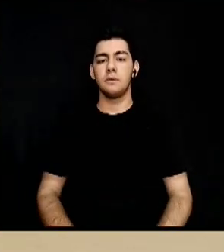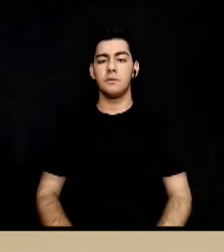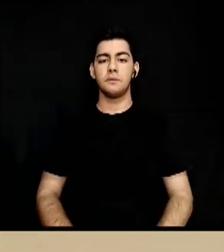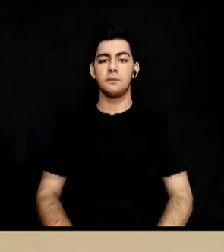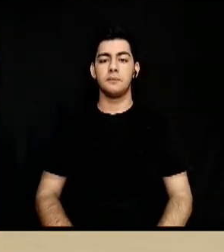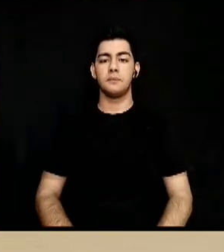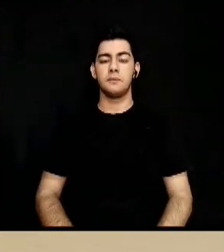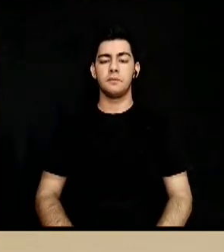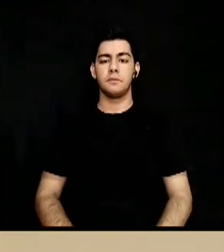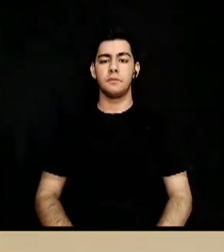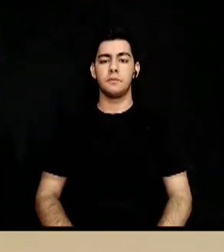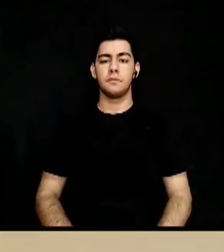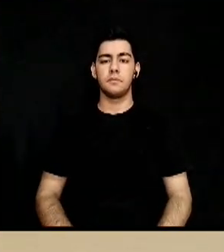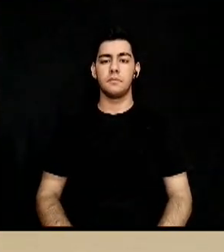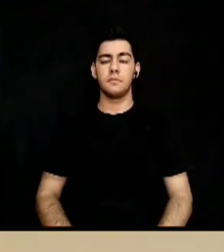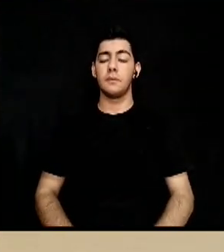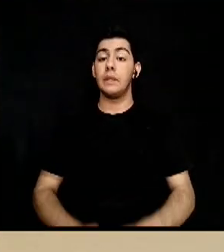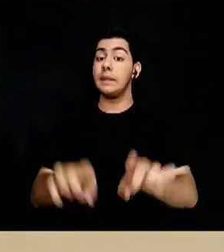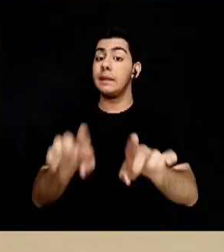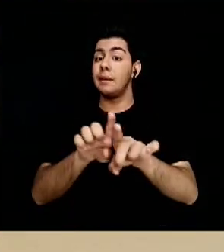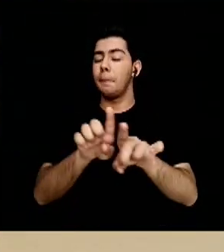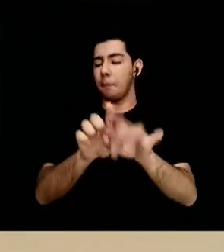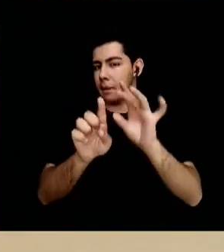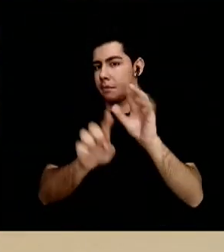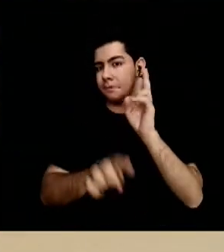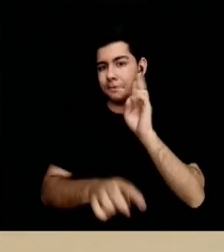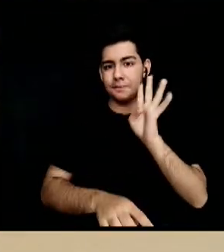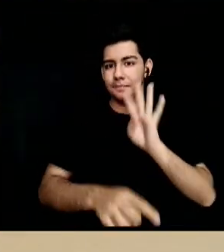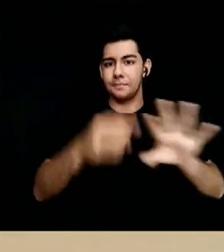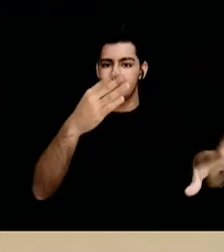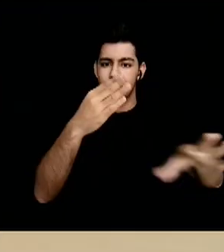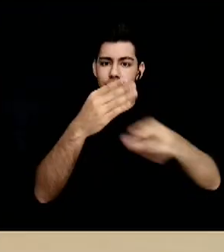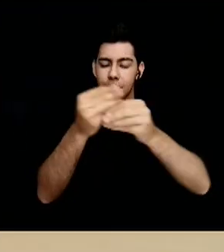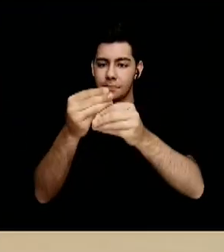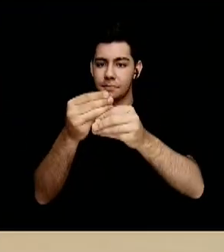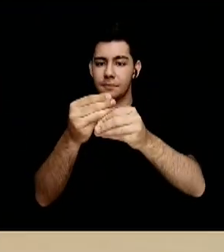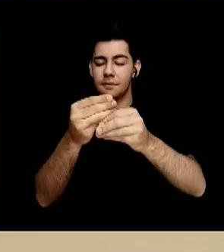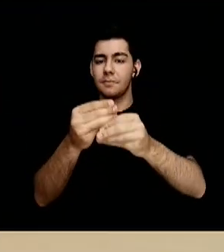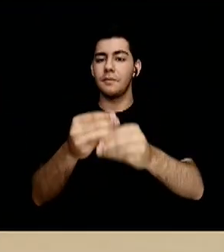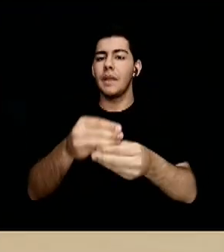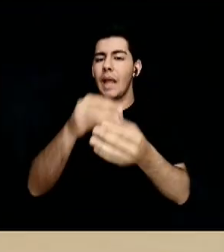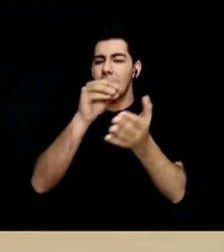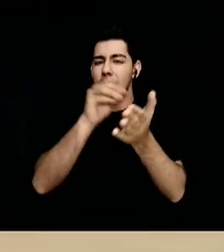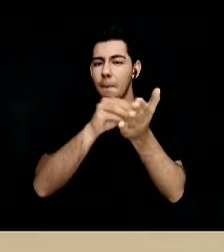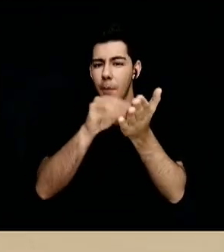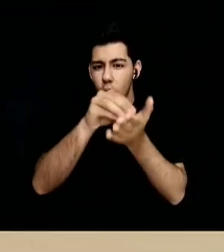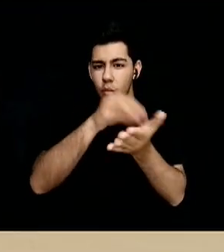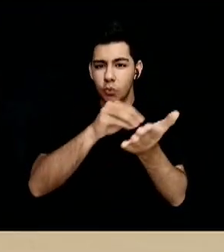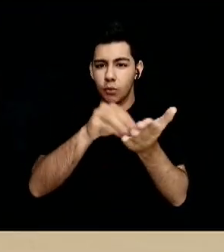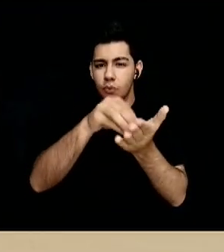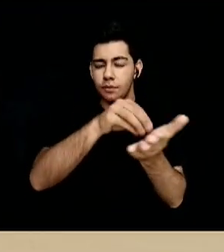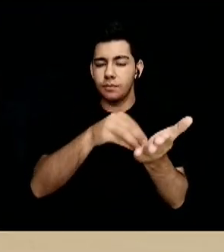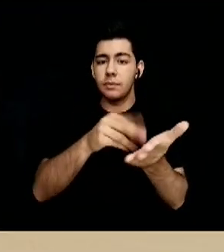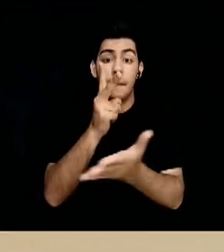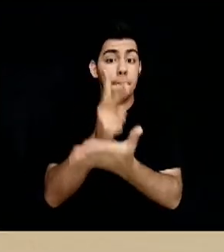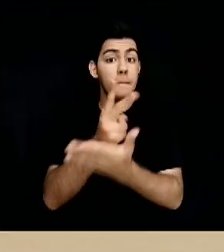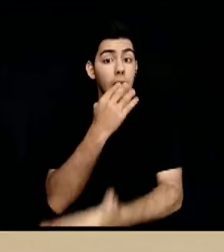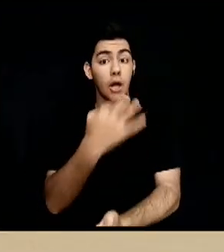incrementar um pouquinho, voltar com a esponja com essa mesma cor, ó.